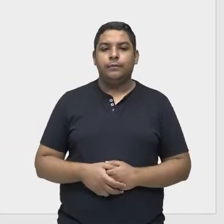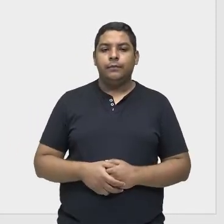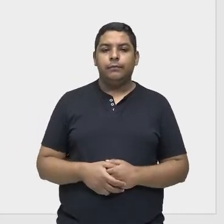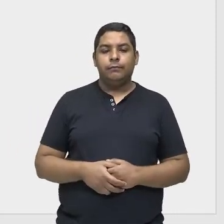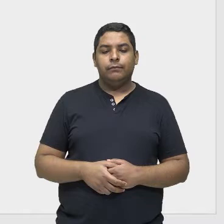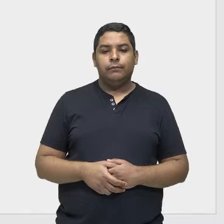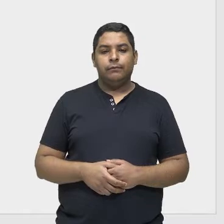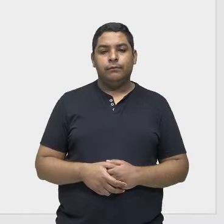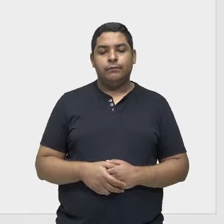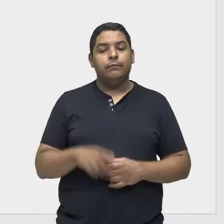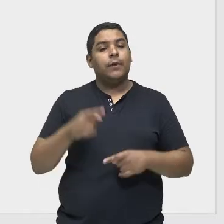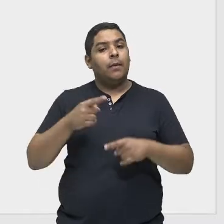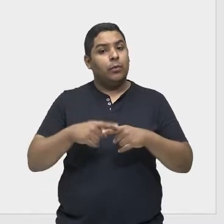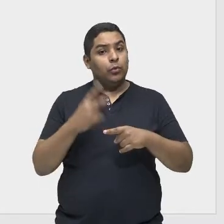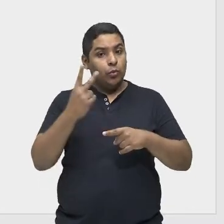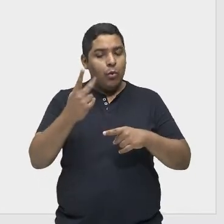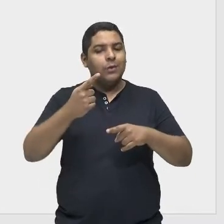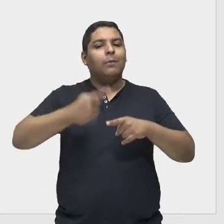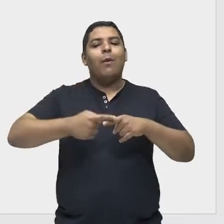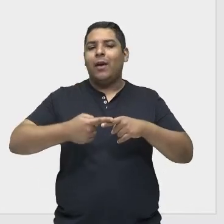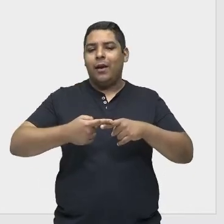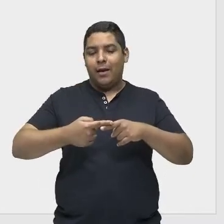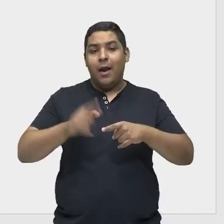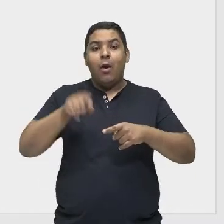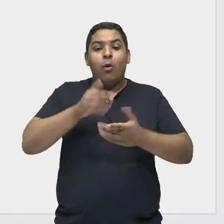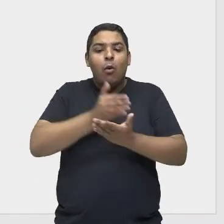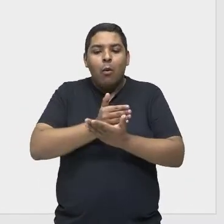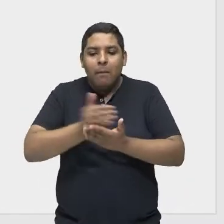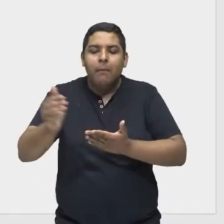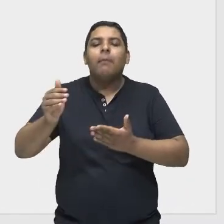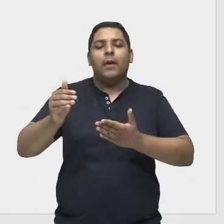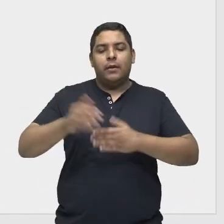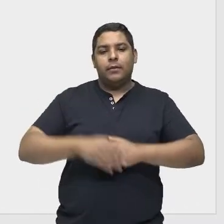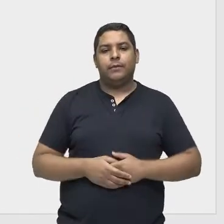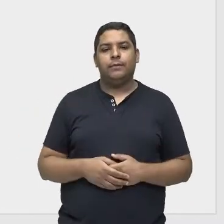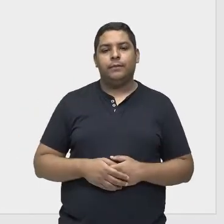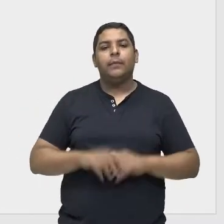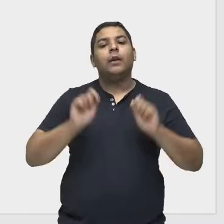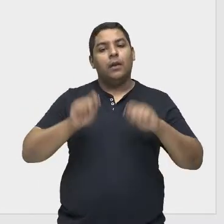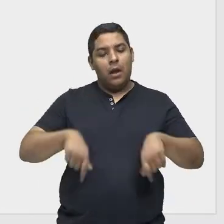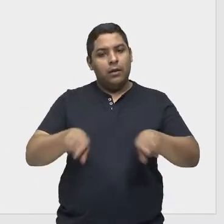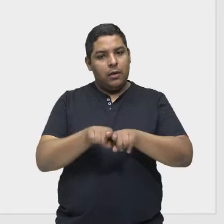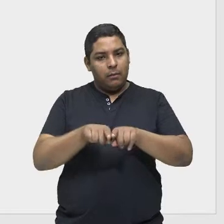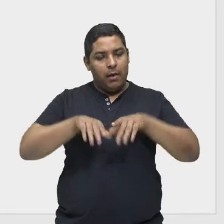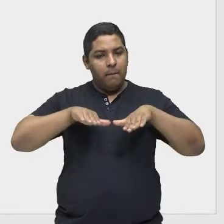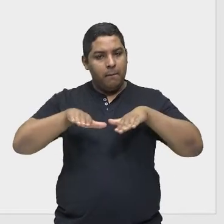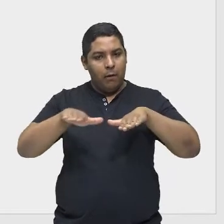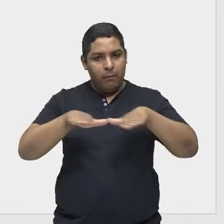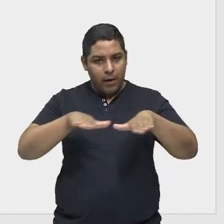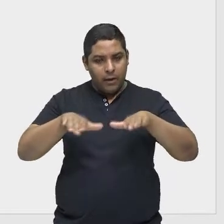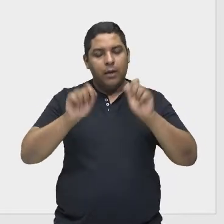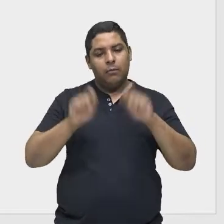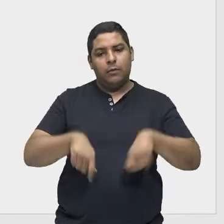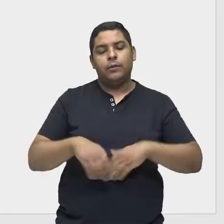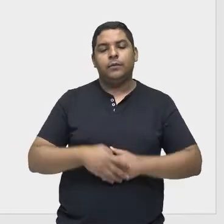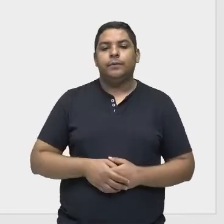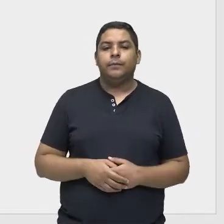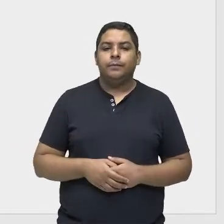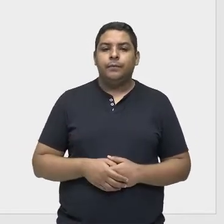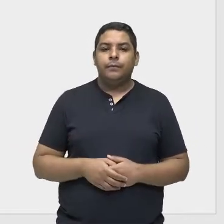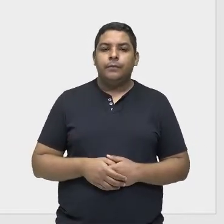posso fazer então com os demais que estão na fileira 7. Vamos movimentar só